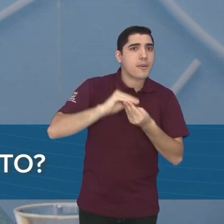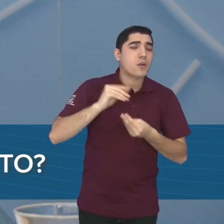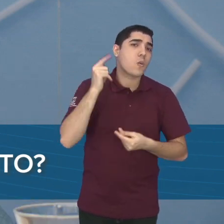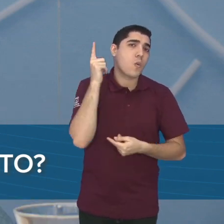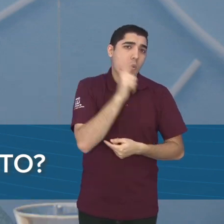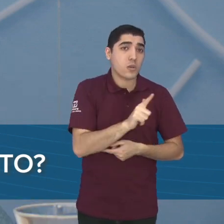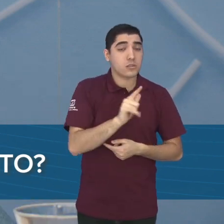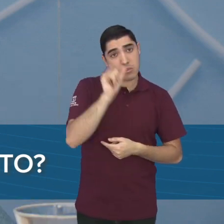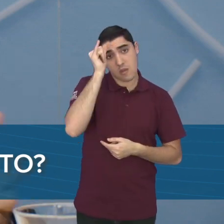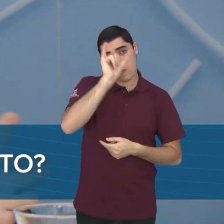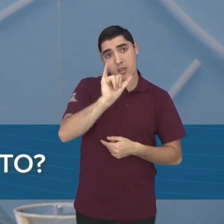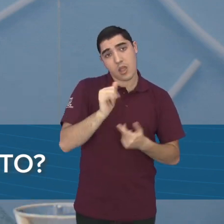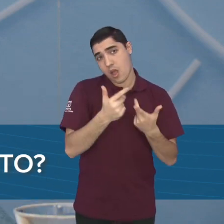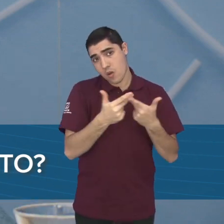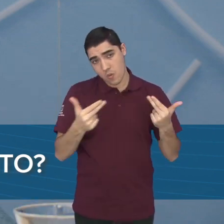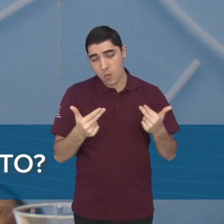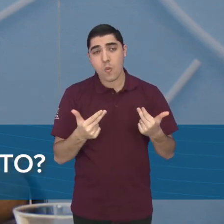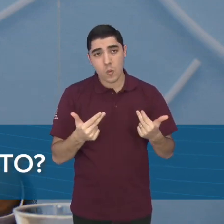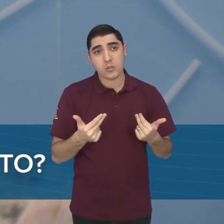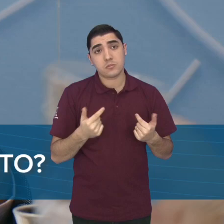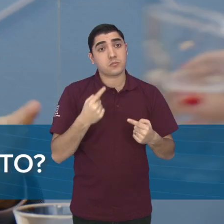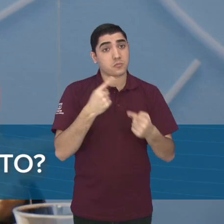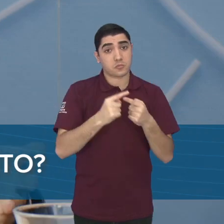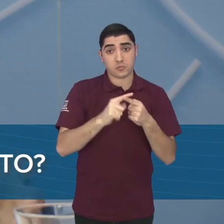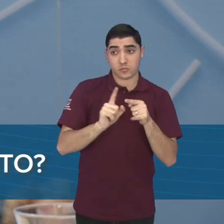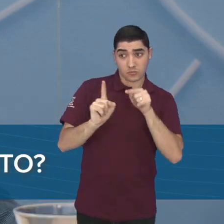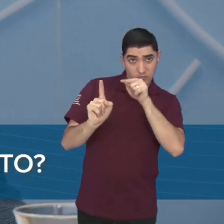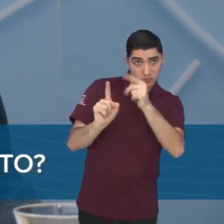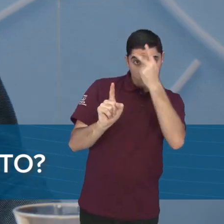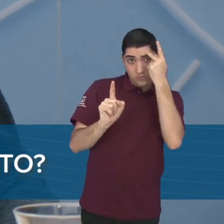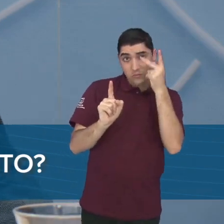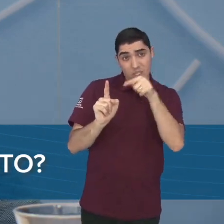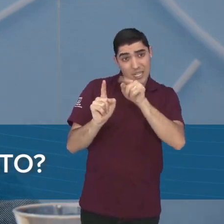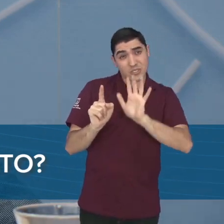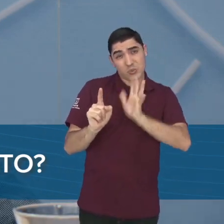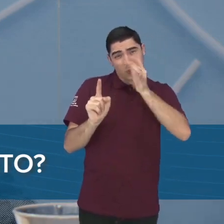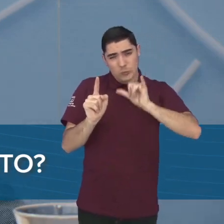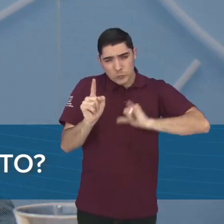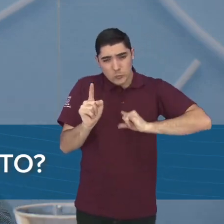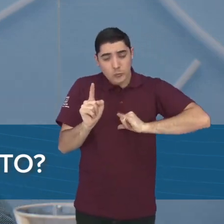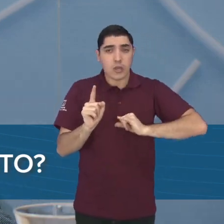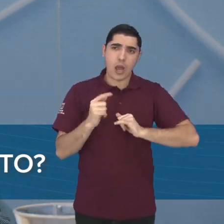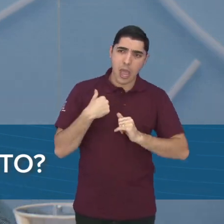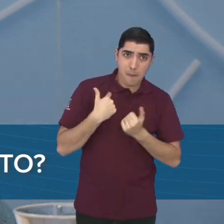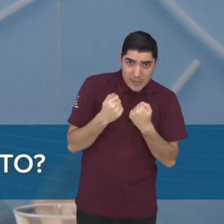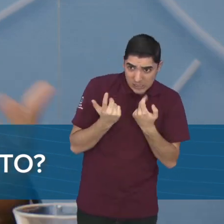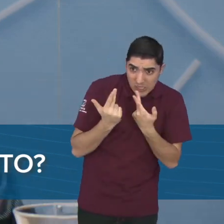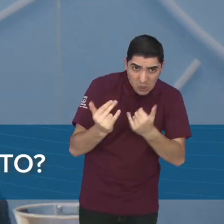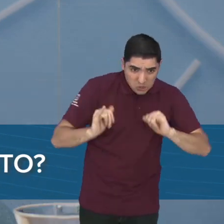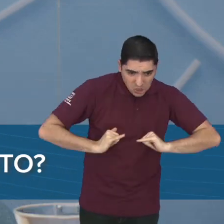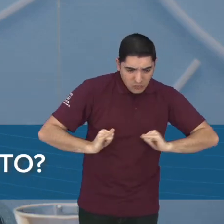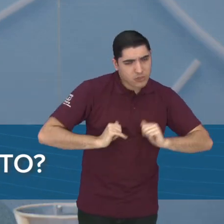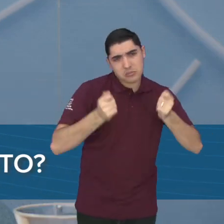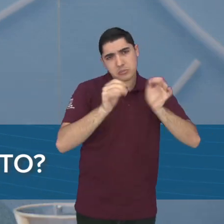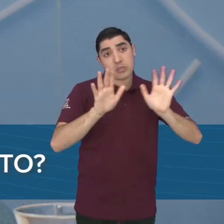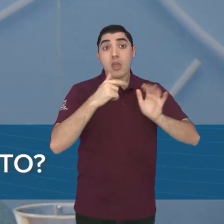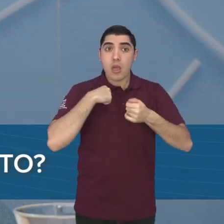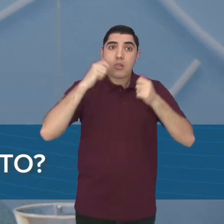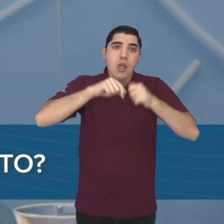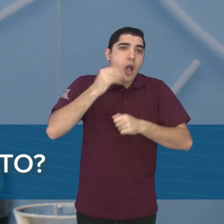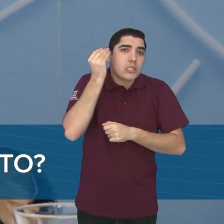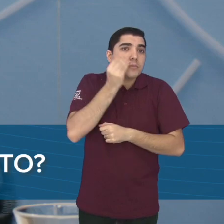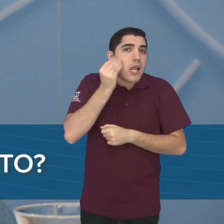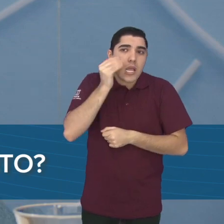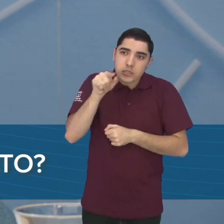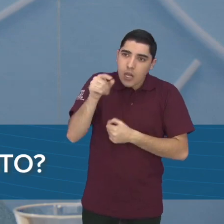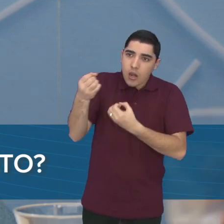caminho, né, que ninguém conhecia e que talvez precisou sofrer um pouco mais. E não, né, escutar essa história, aprender com ela,